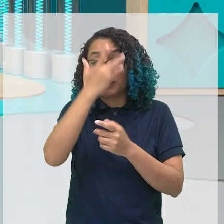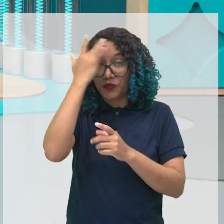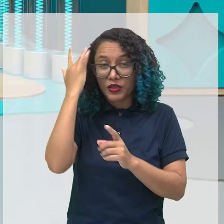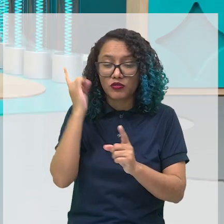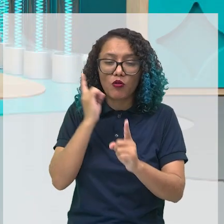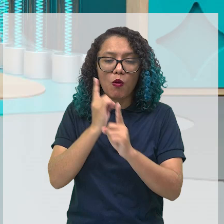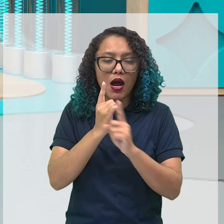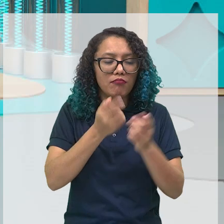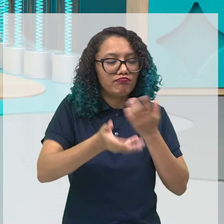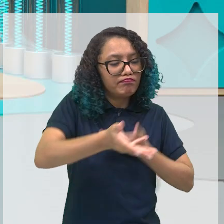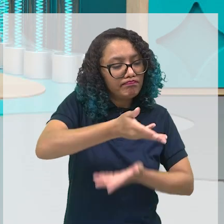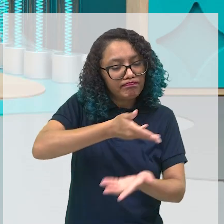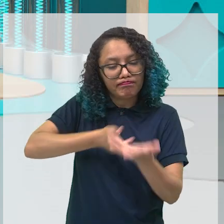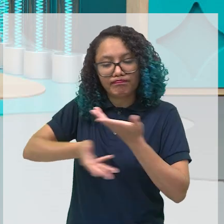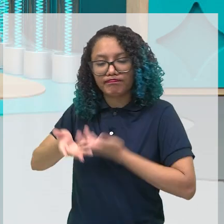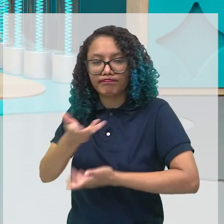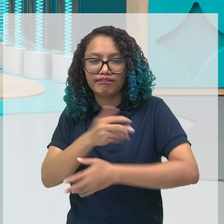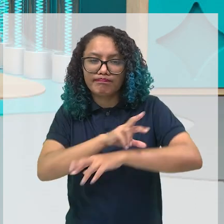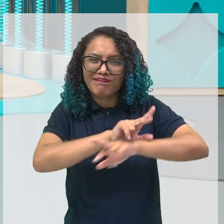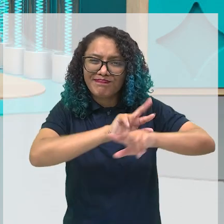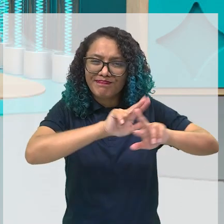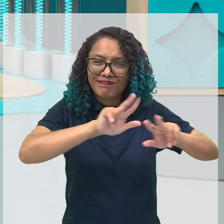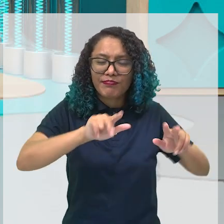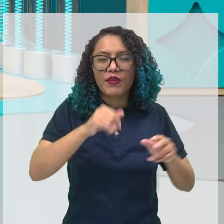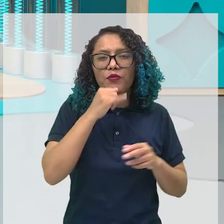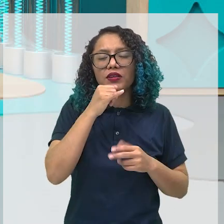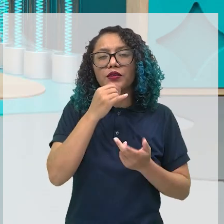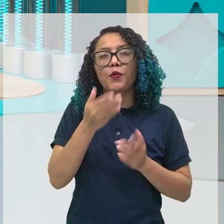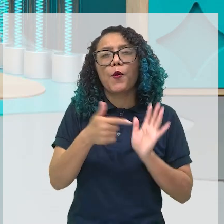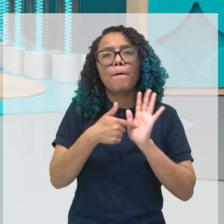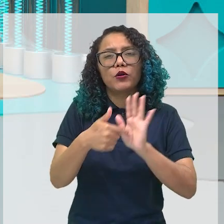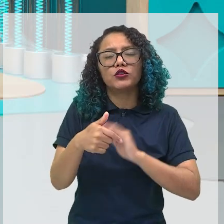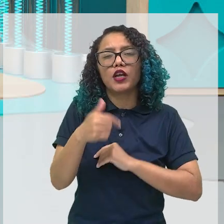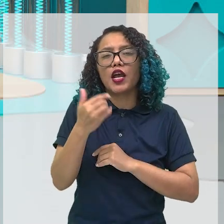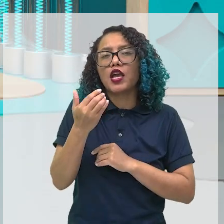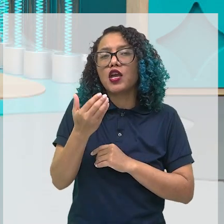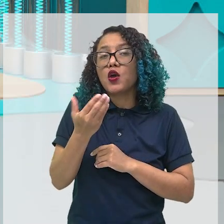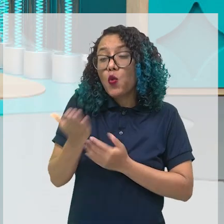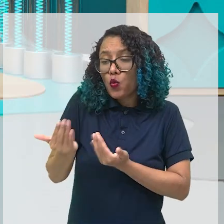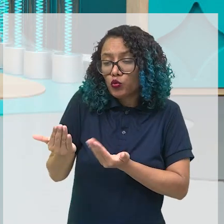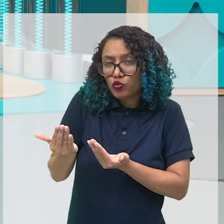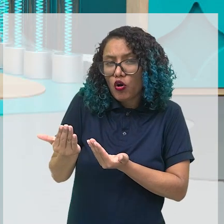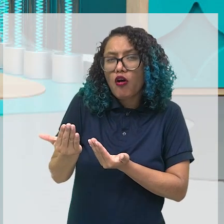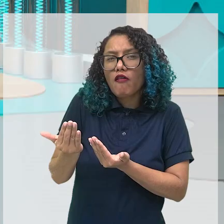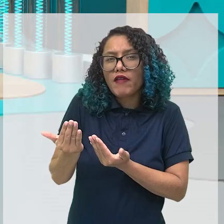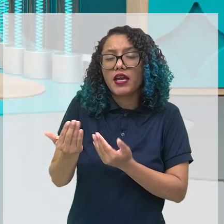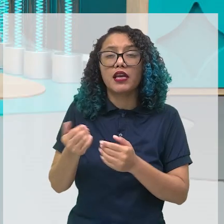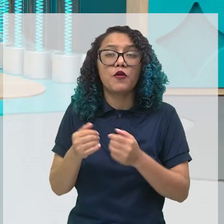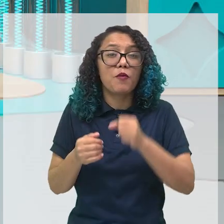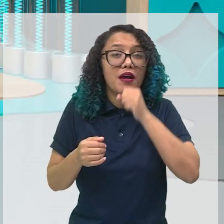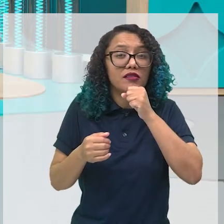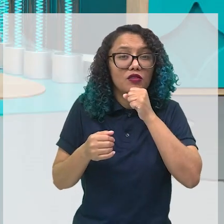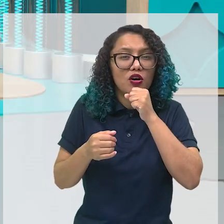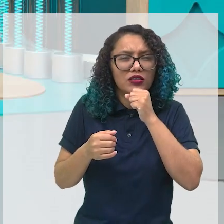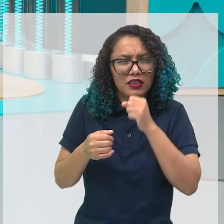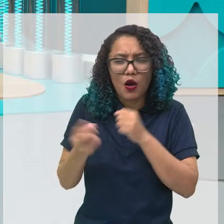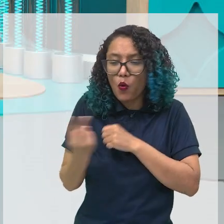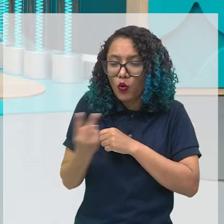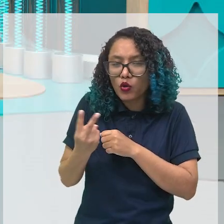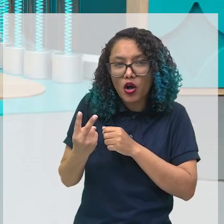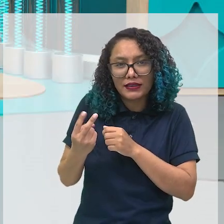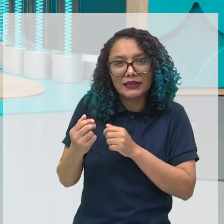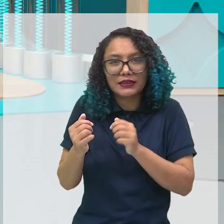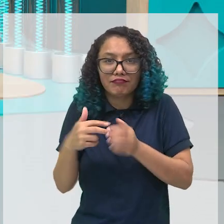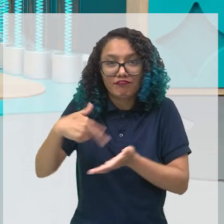diversas origens. Vocês viram numa imagem que eu coloquei lá um jovem treinando, dançando com uma senhora um pouco mais idosa. Então a